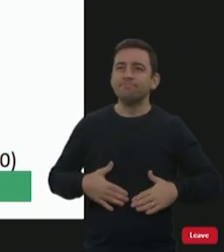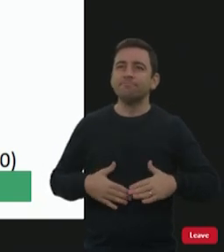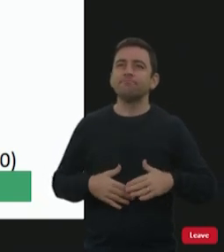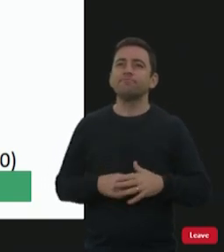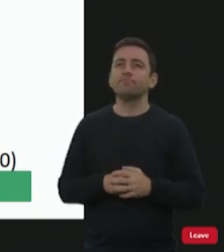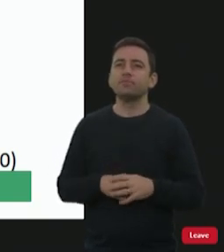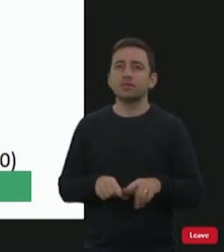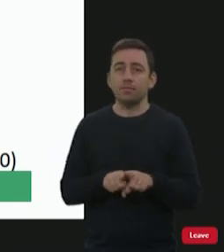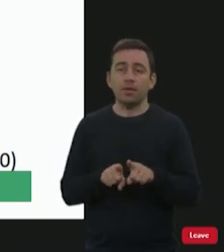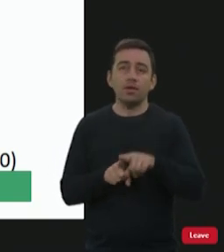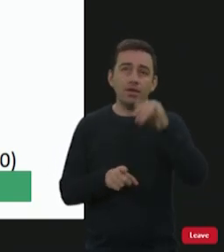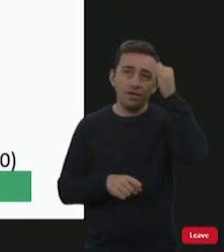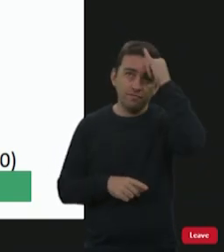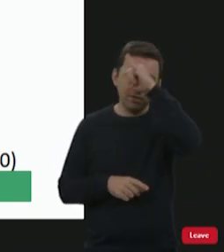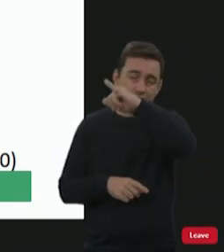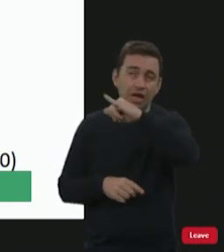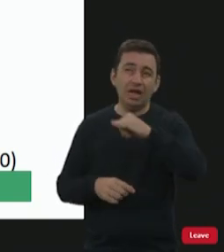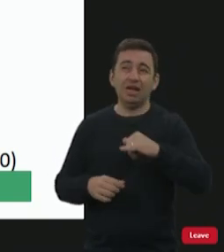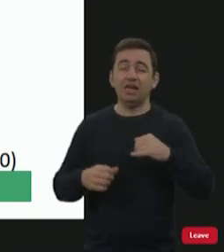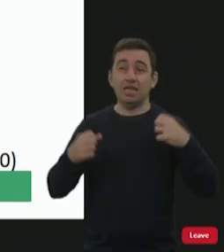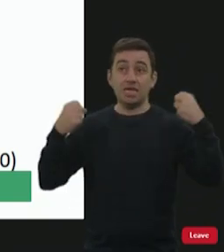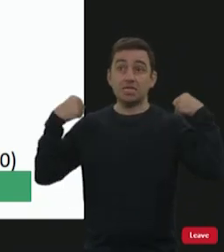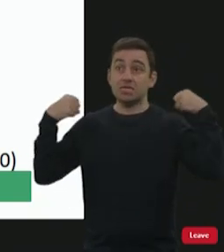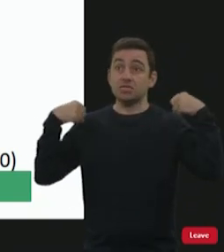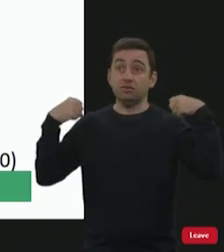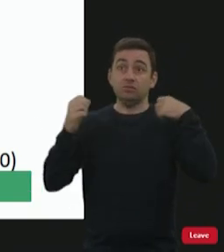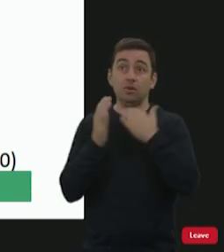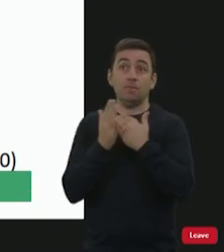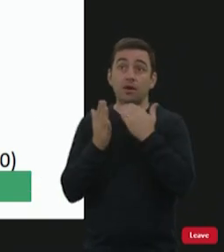devem evitar exercícios extenuantes,